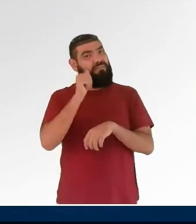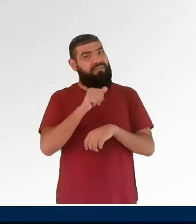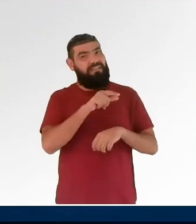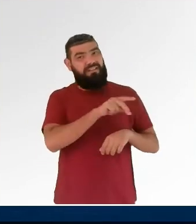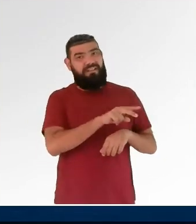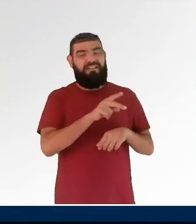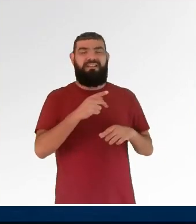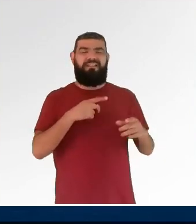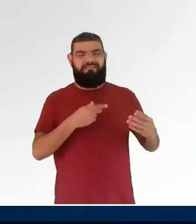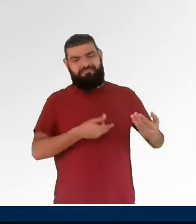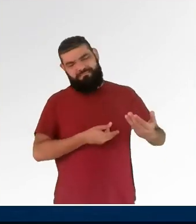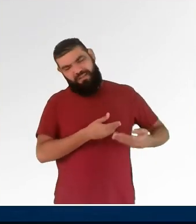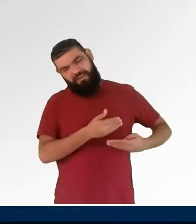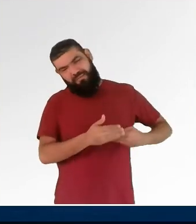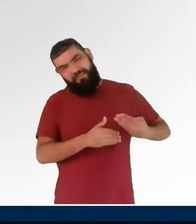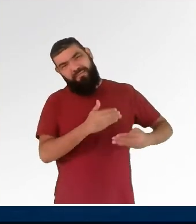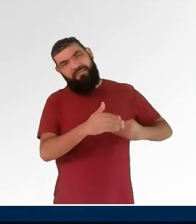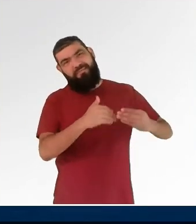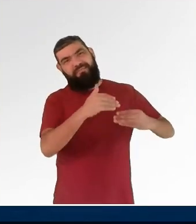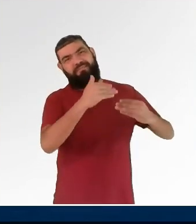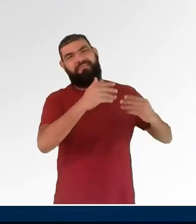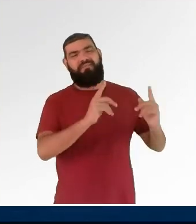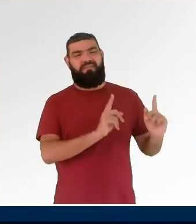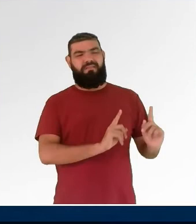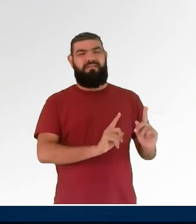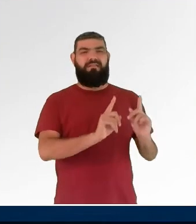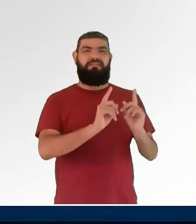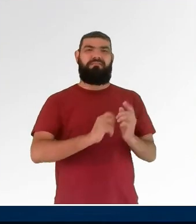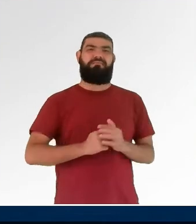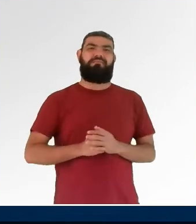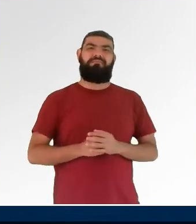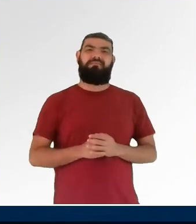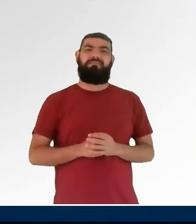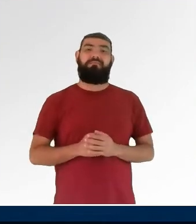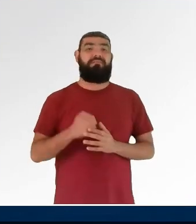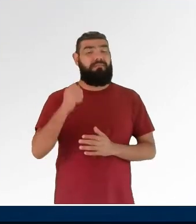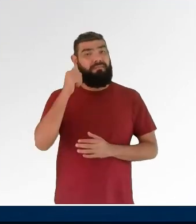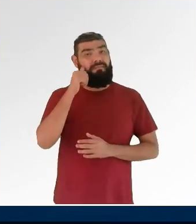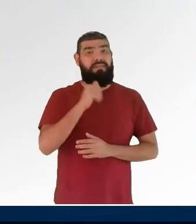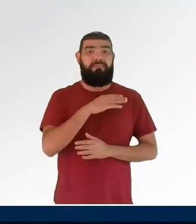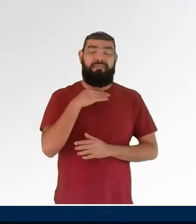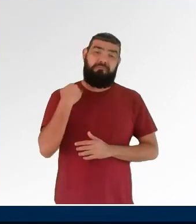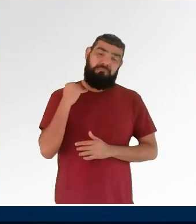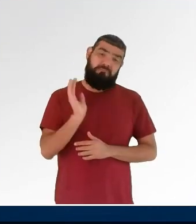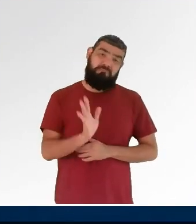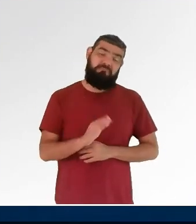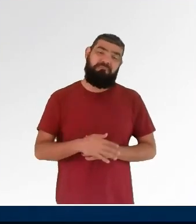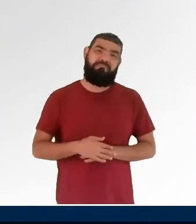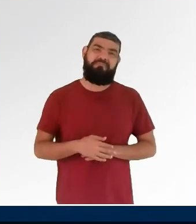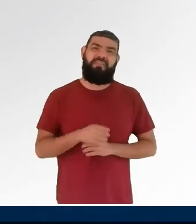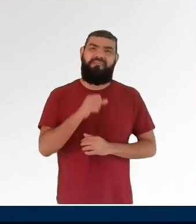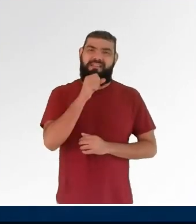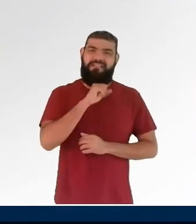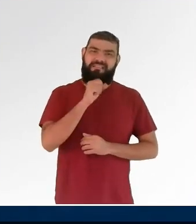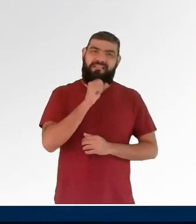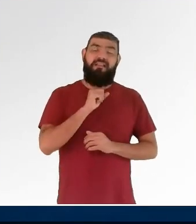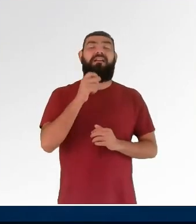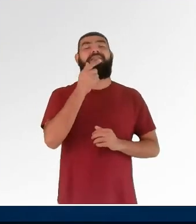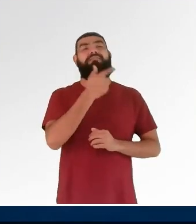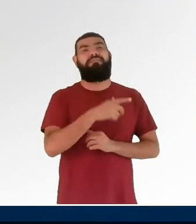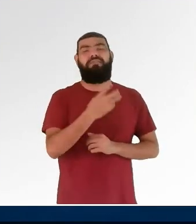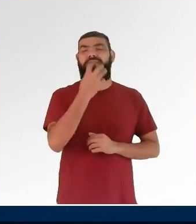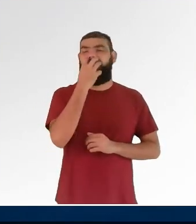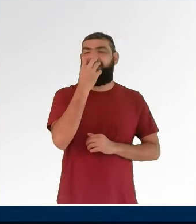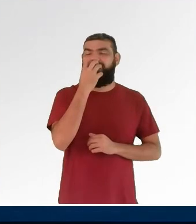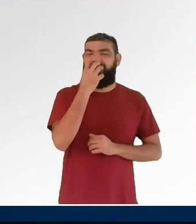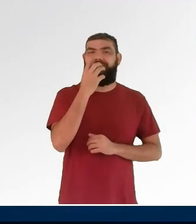ali usufruindo da companhia dele. A senhora vai falecer um dia. E novamente o nosso personagem, Uno,